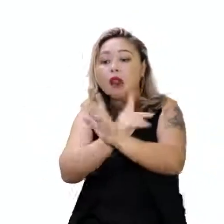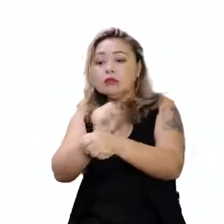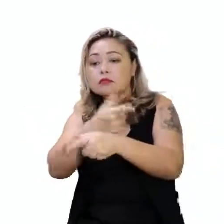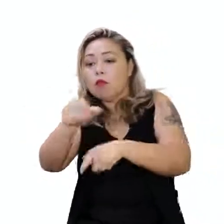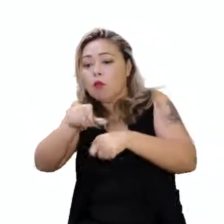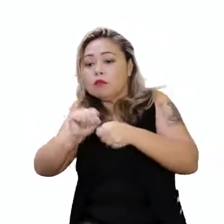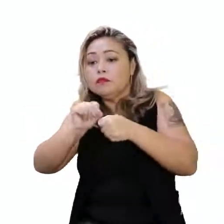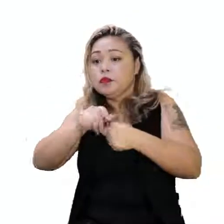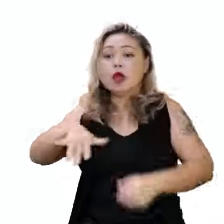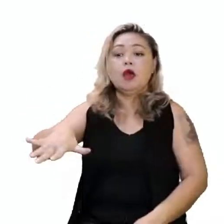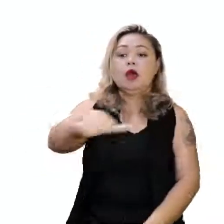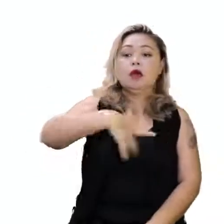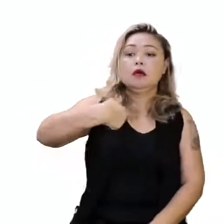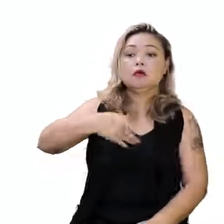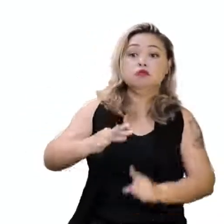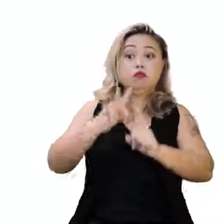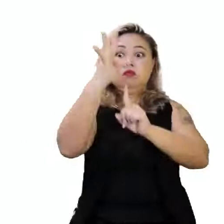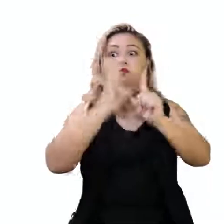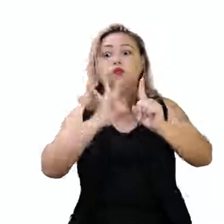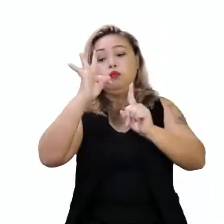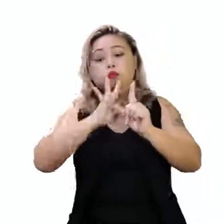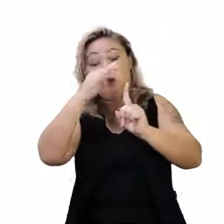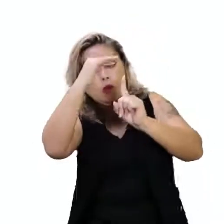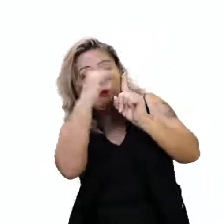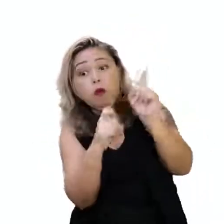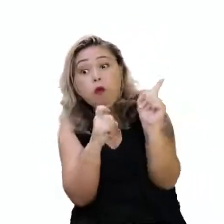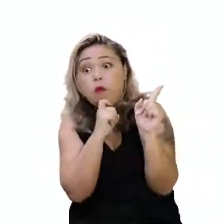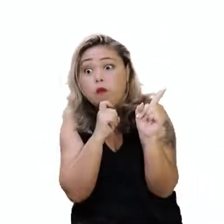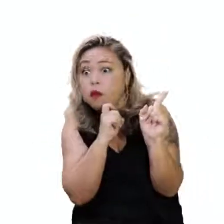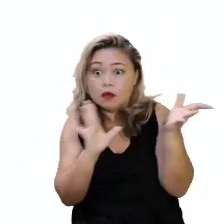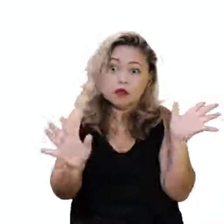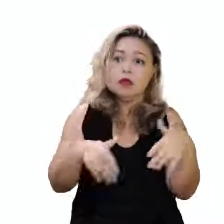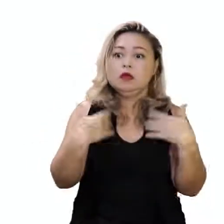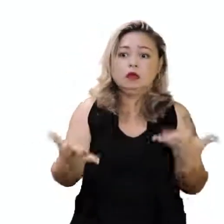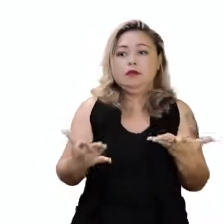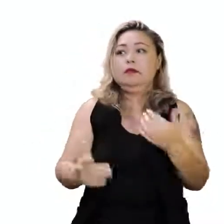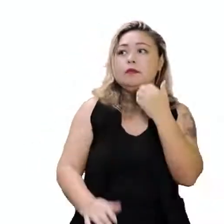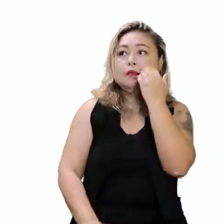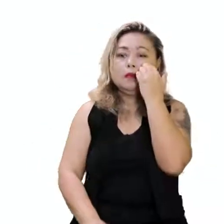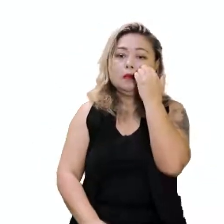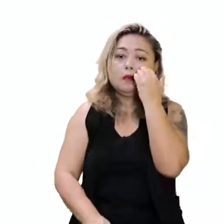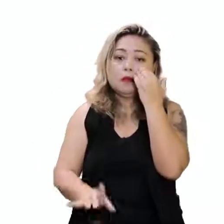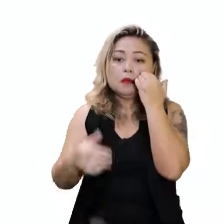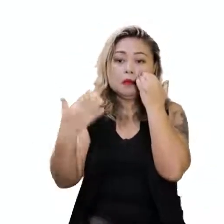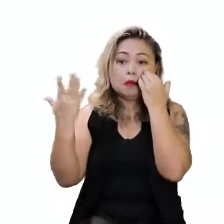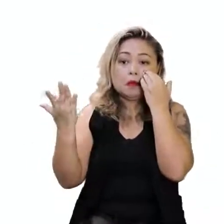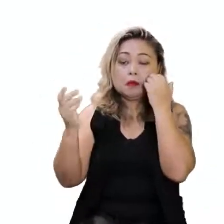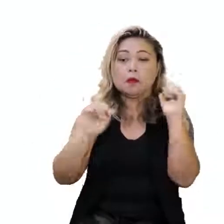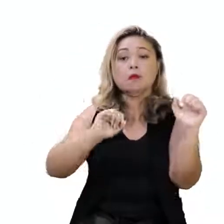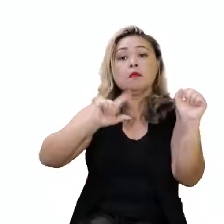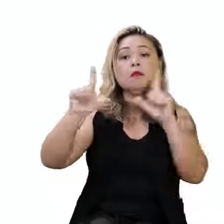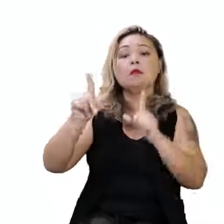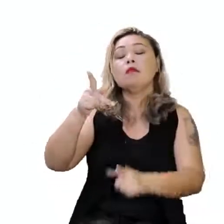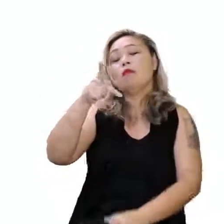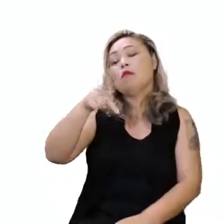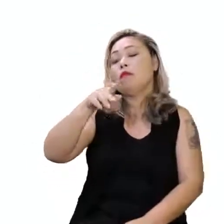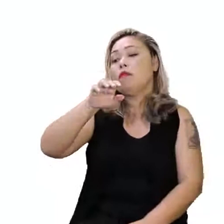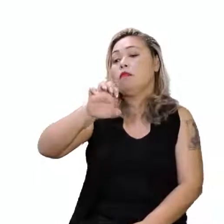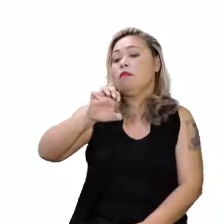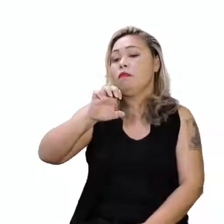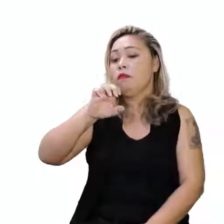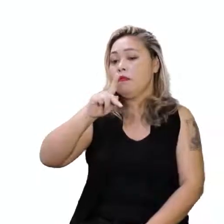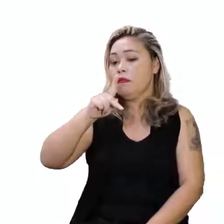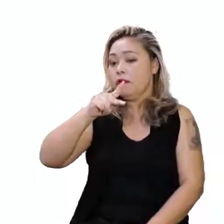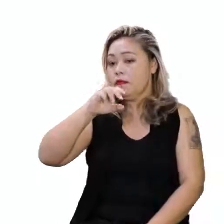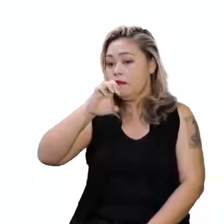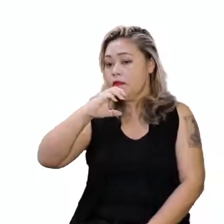áreas com bastante temperaturas muito abaixo, né? Enfim. Então, olha lá o que diz aqui o slide. A especiação é o